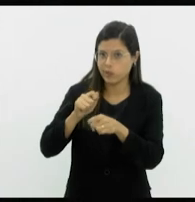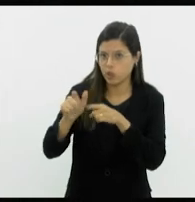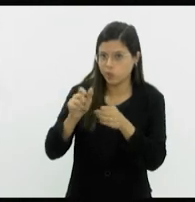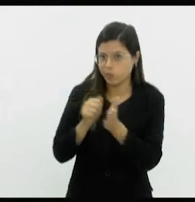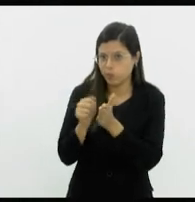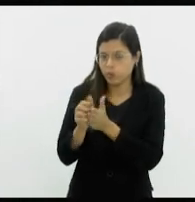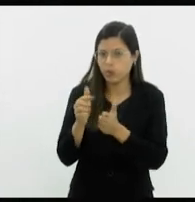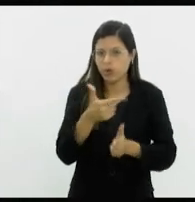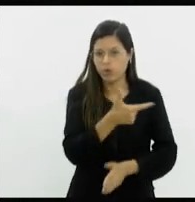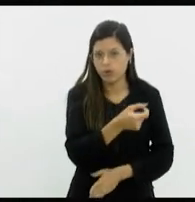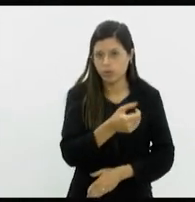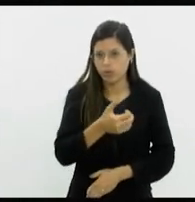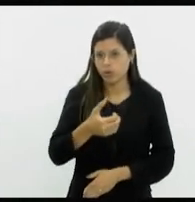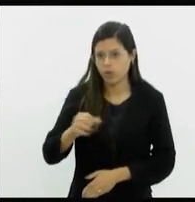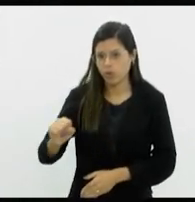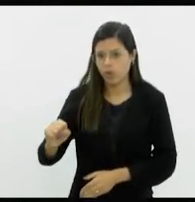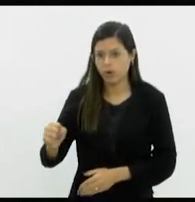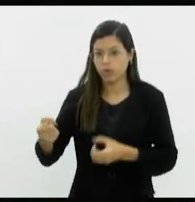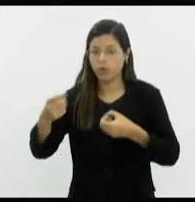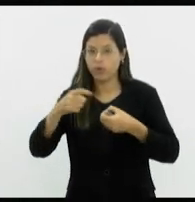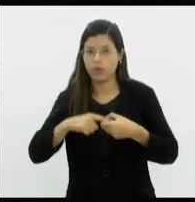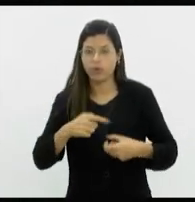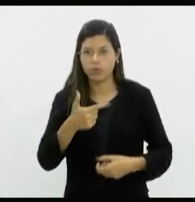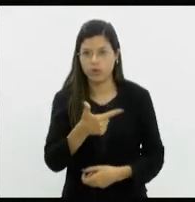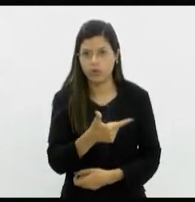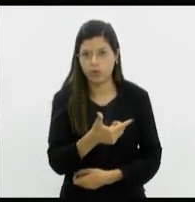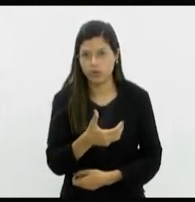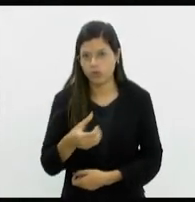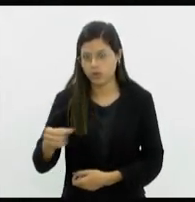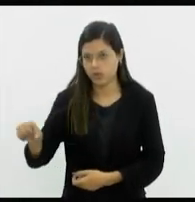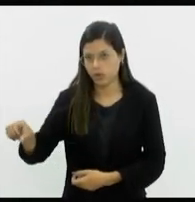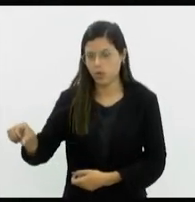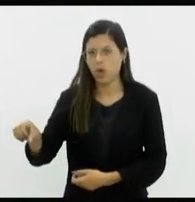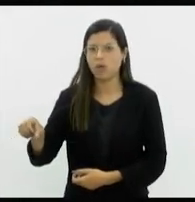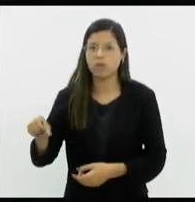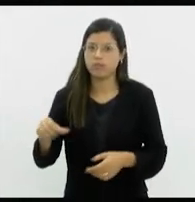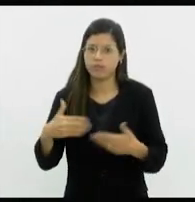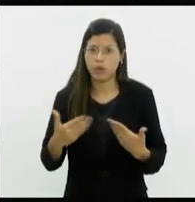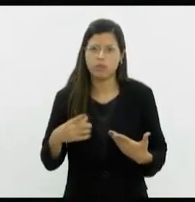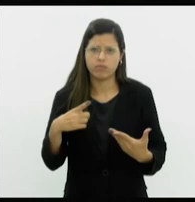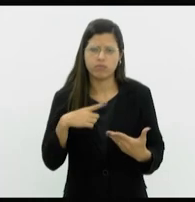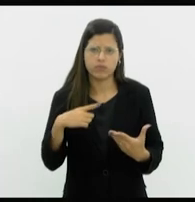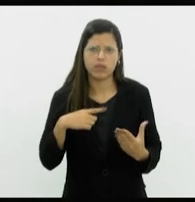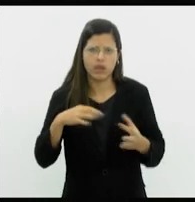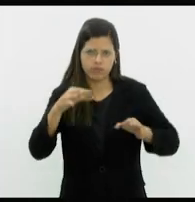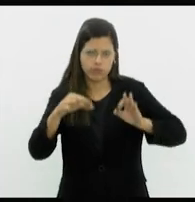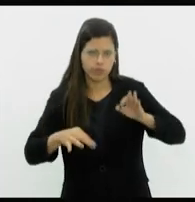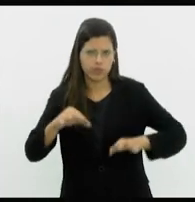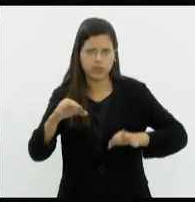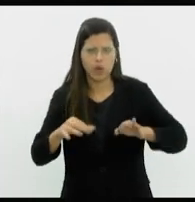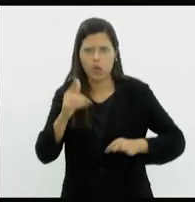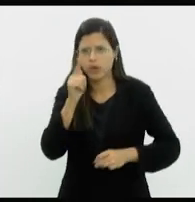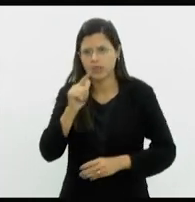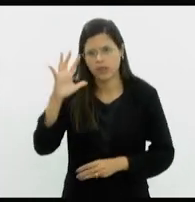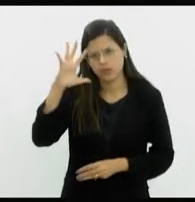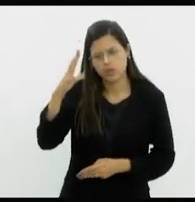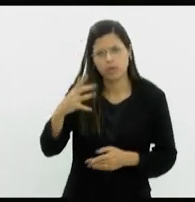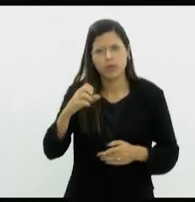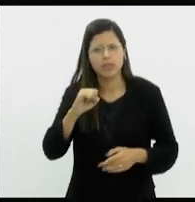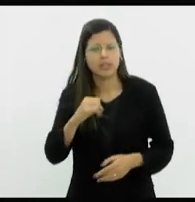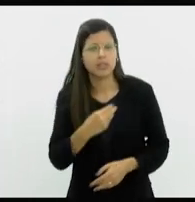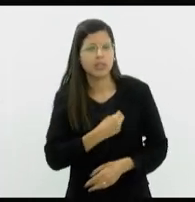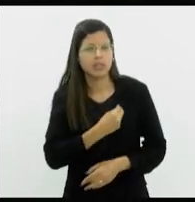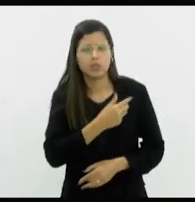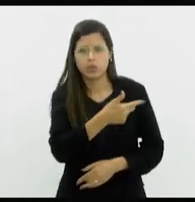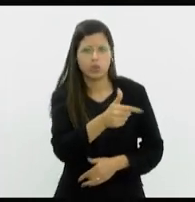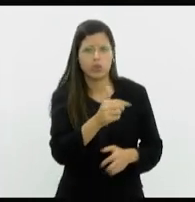Ou seja, caminho judicial existe. E se existe em outros municípios, por que em Belford